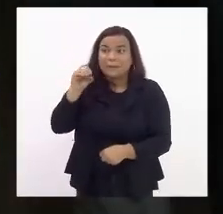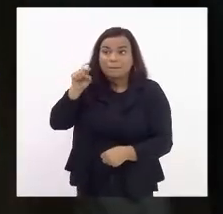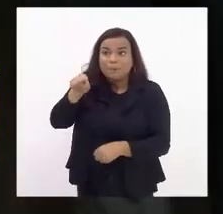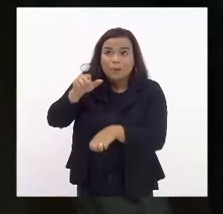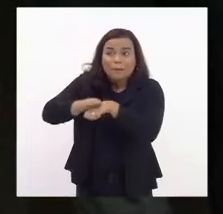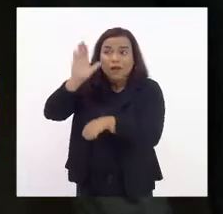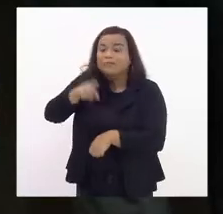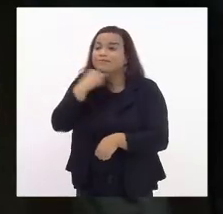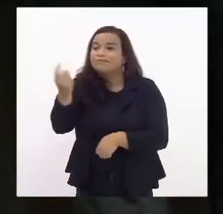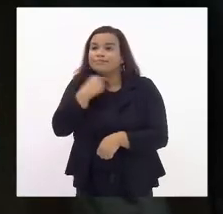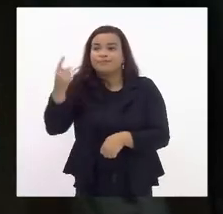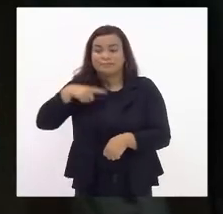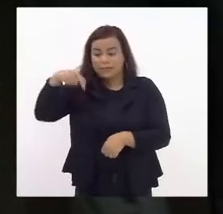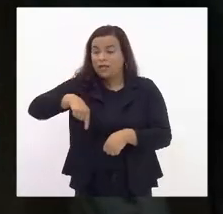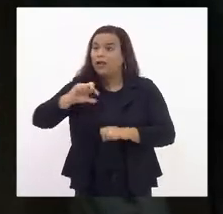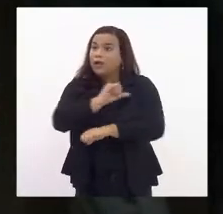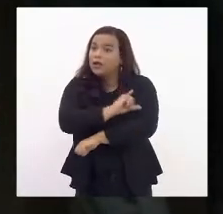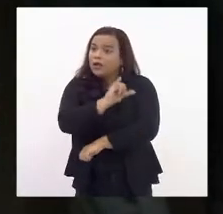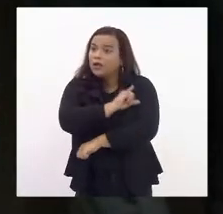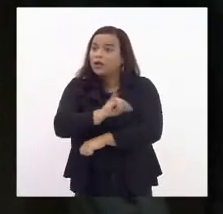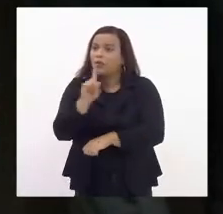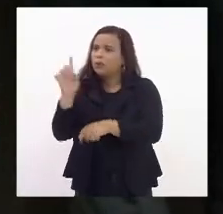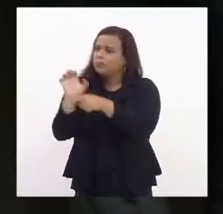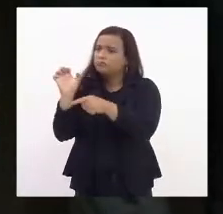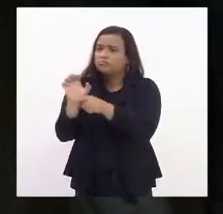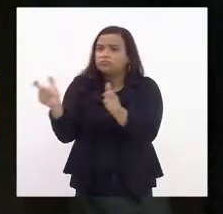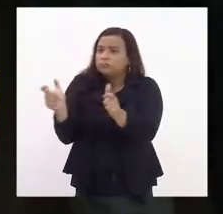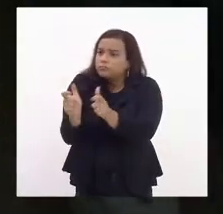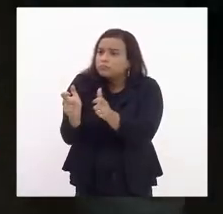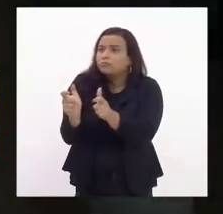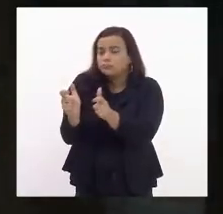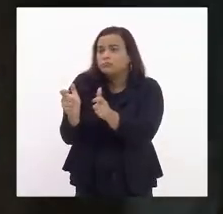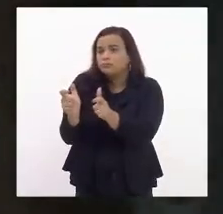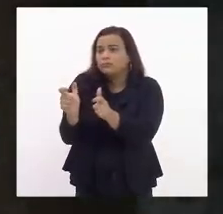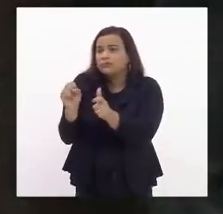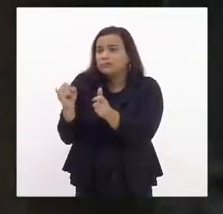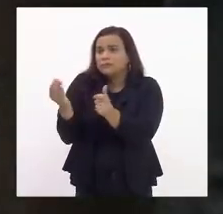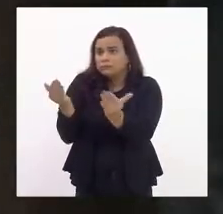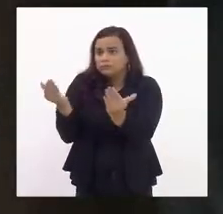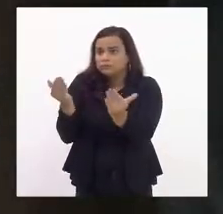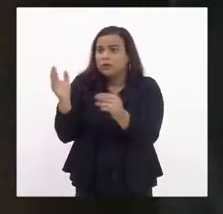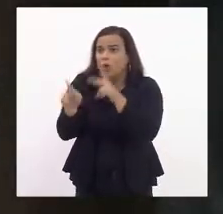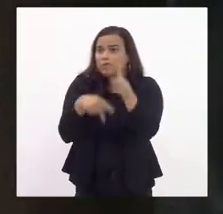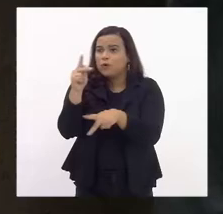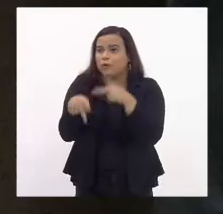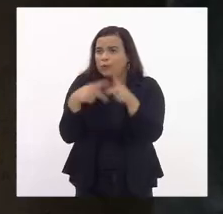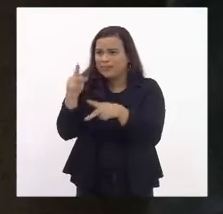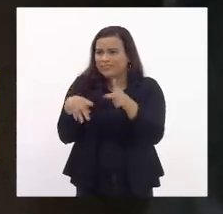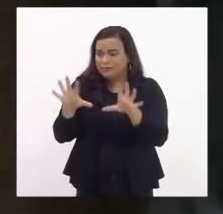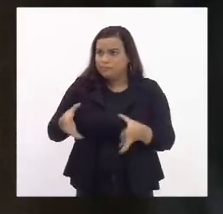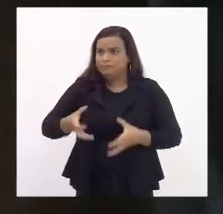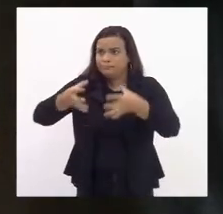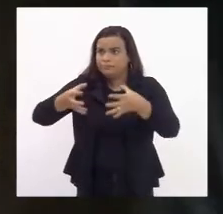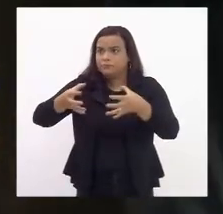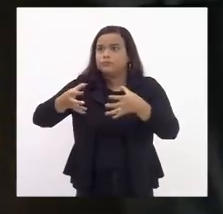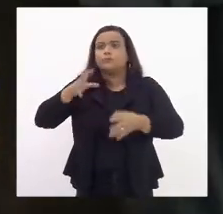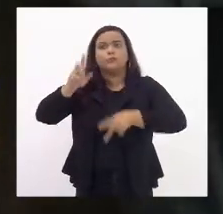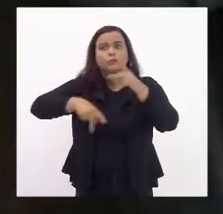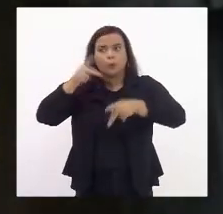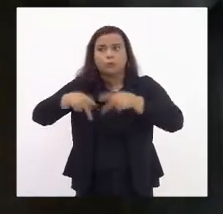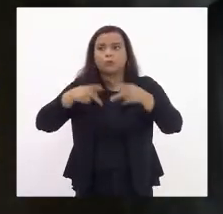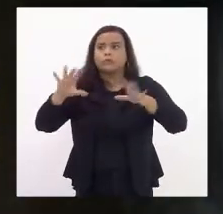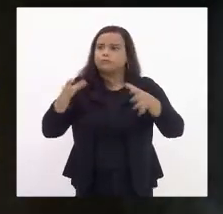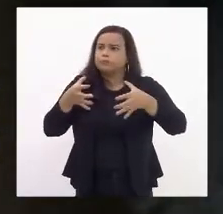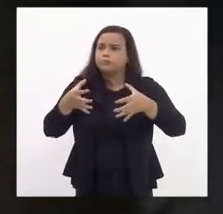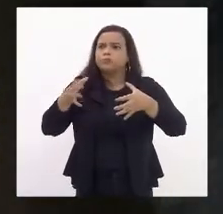Rio de Janeiro, que é um estado pequeno e em termos de população, muito com uma população muito